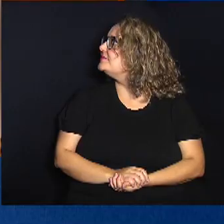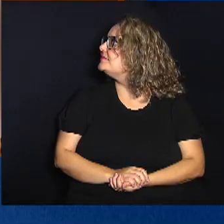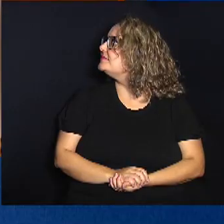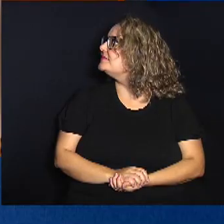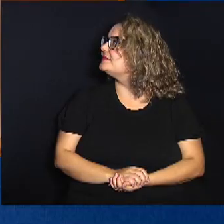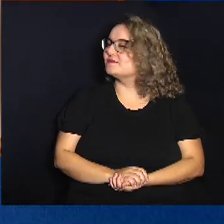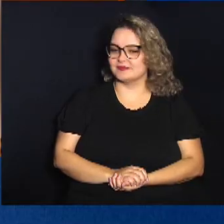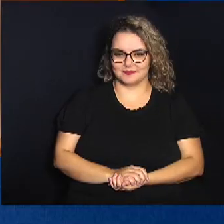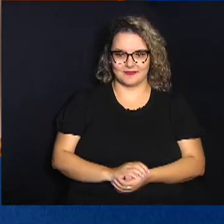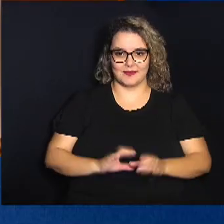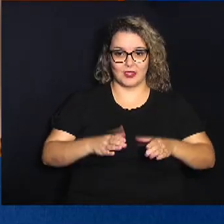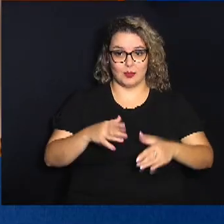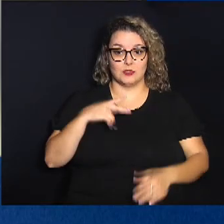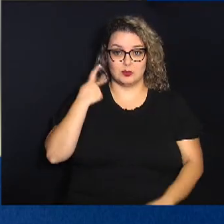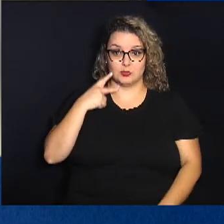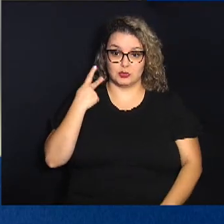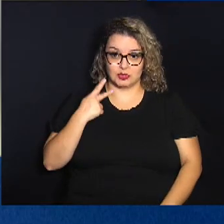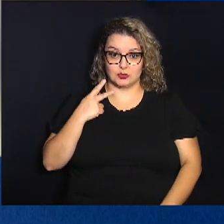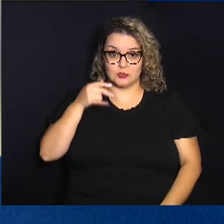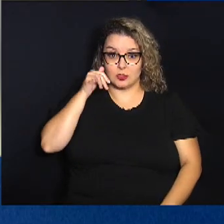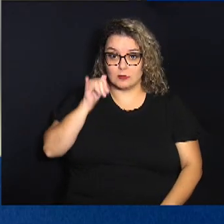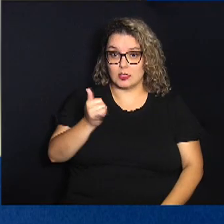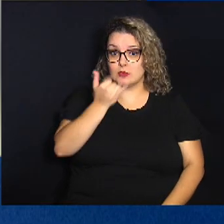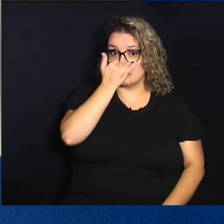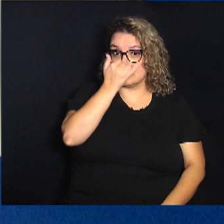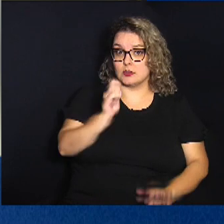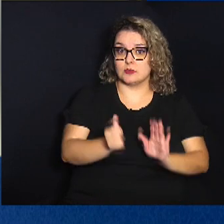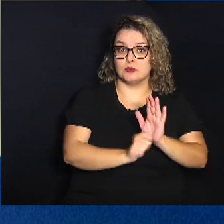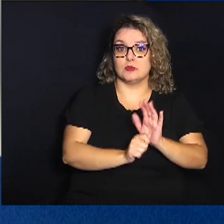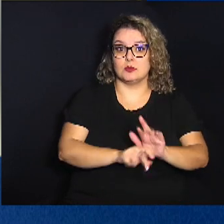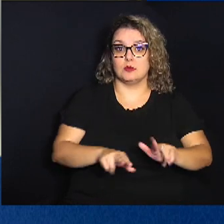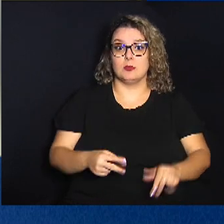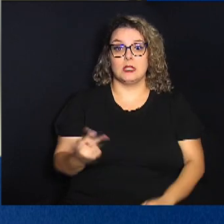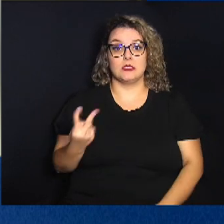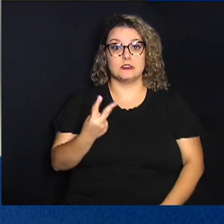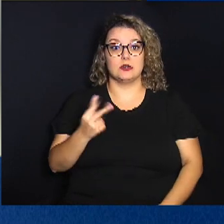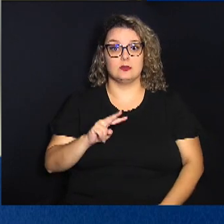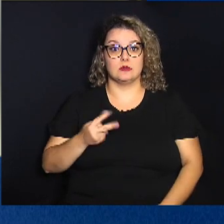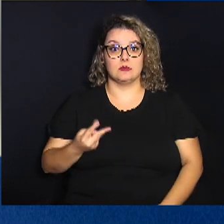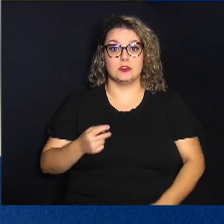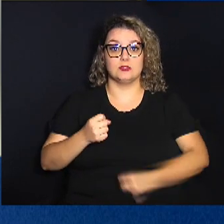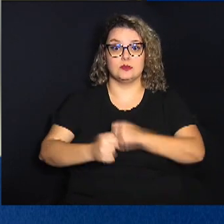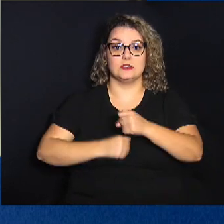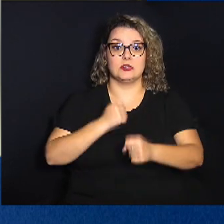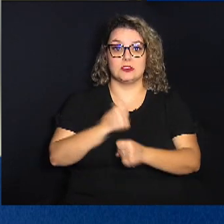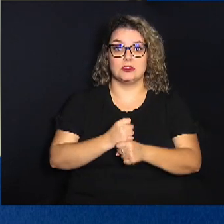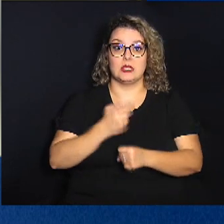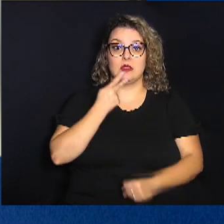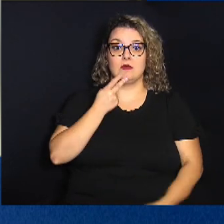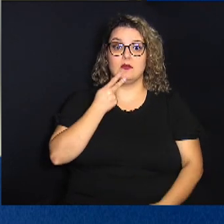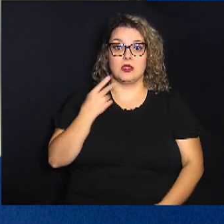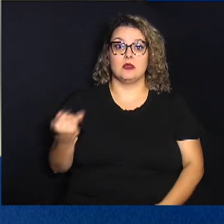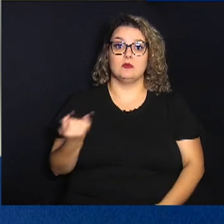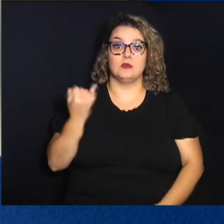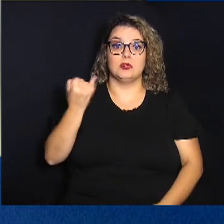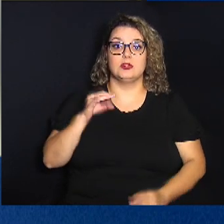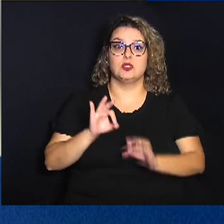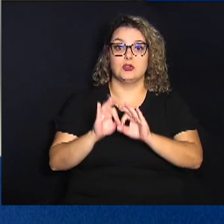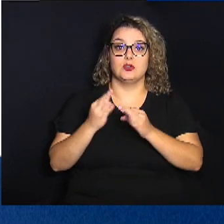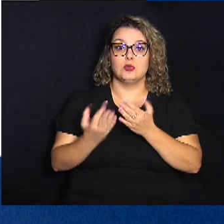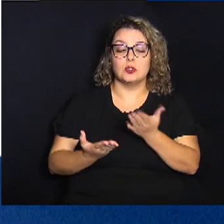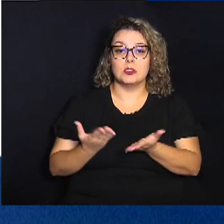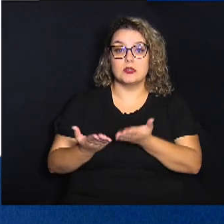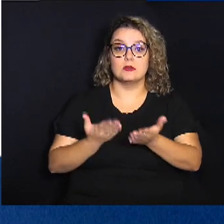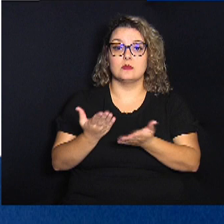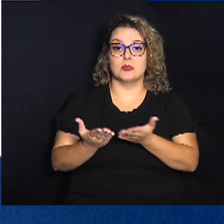Comissão de Política de Prevenção às Drogas se reúne pela segunda vez no ano e aborda a importância da família no tratamento